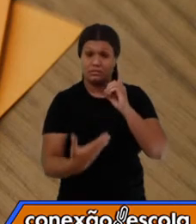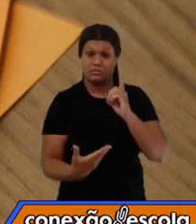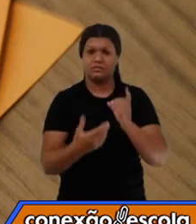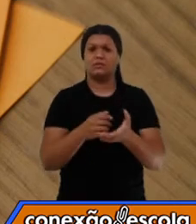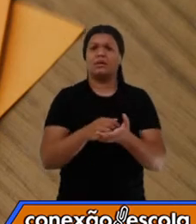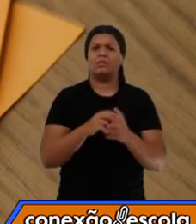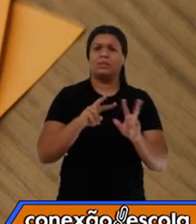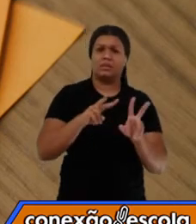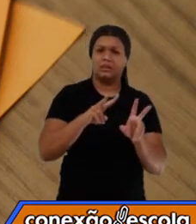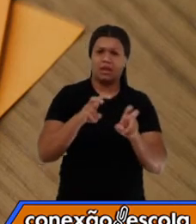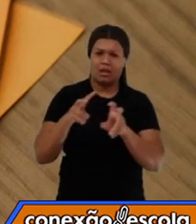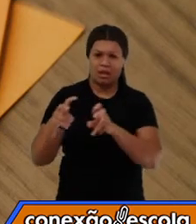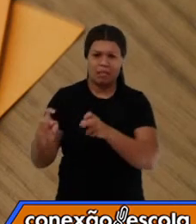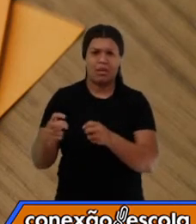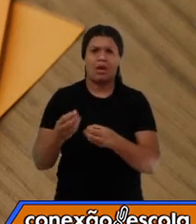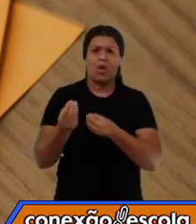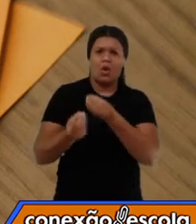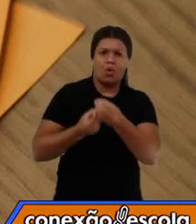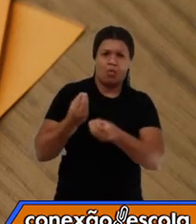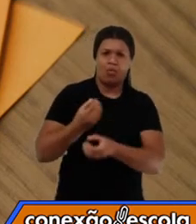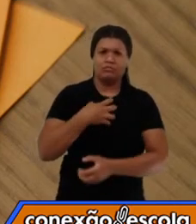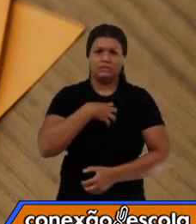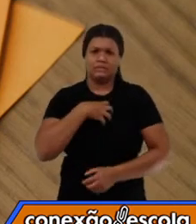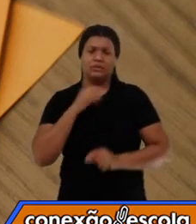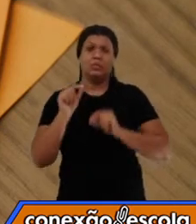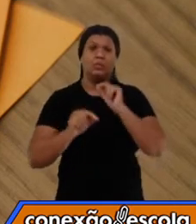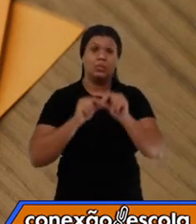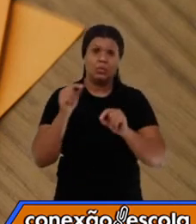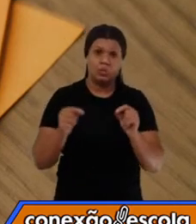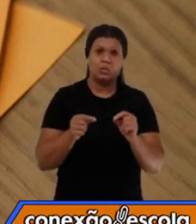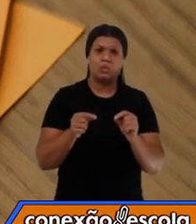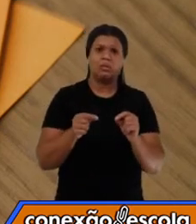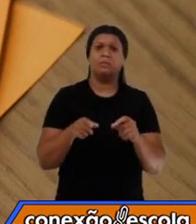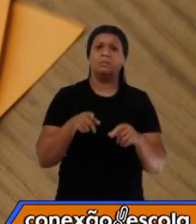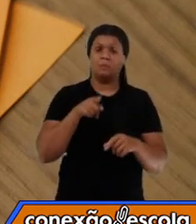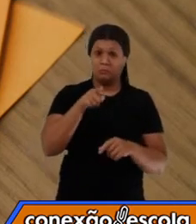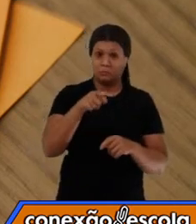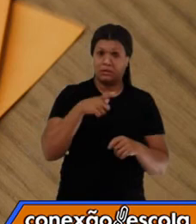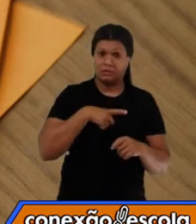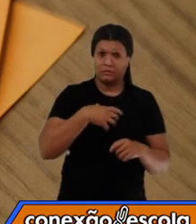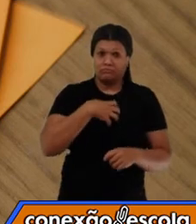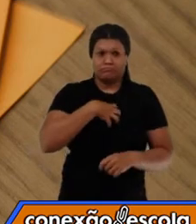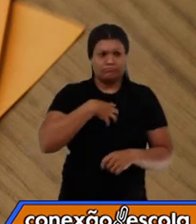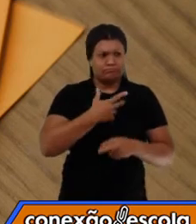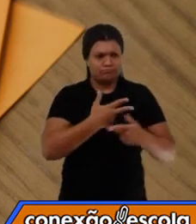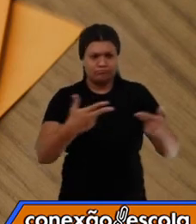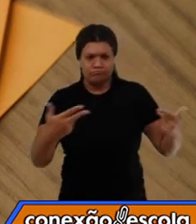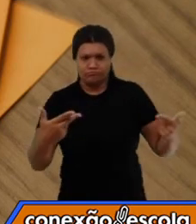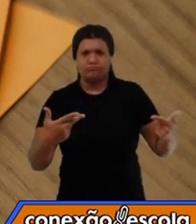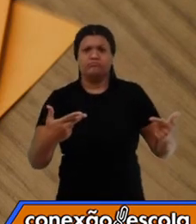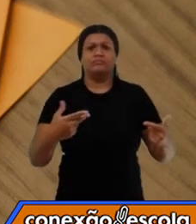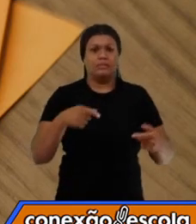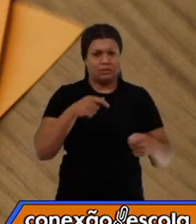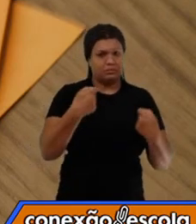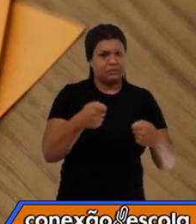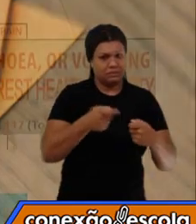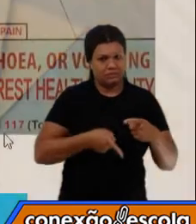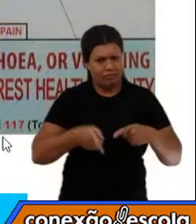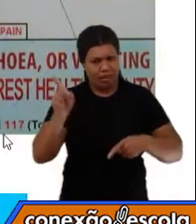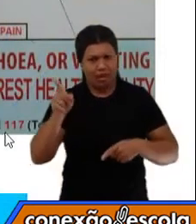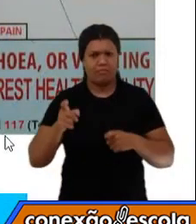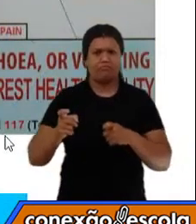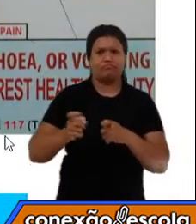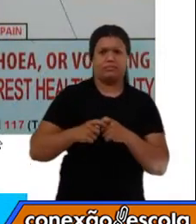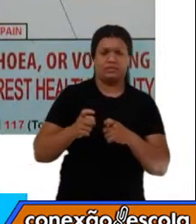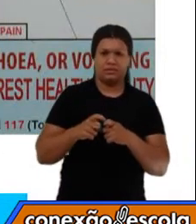as descrições do sintoma, as dissertações sobre o tema, procure um posto de saúde, e informações adicionais, olha